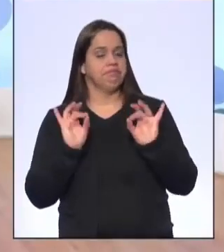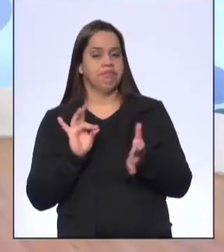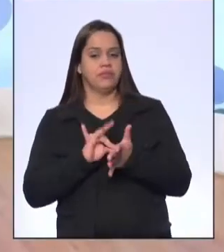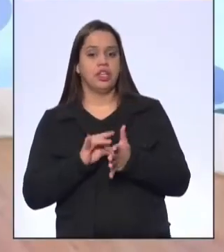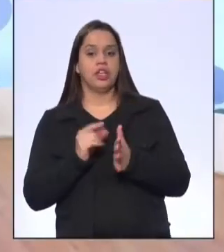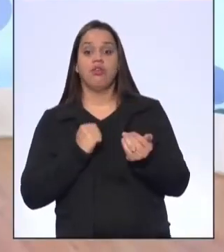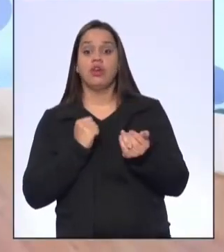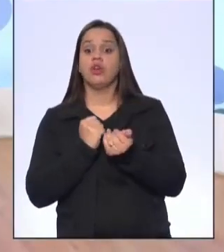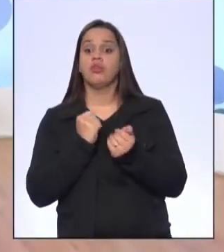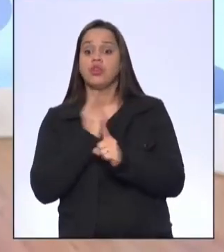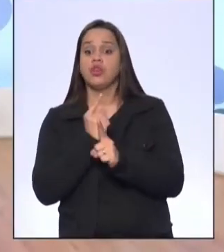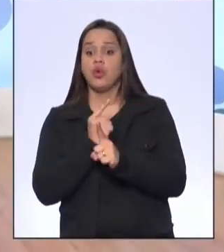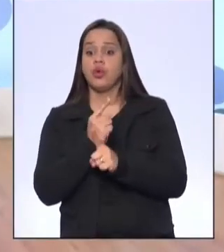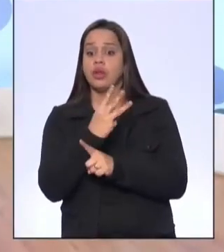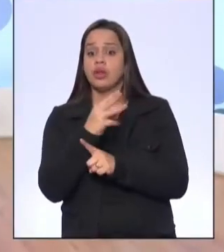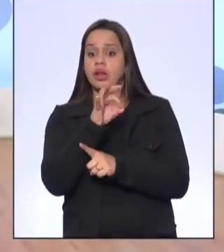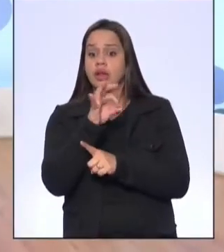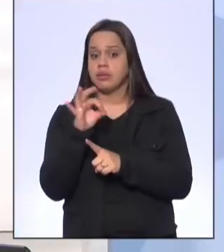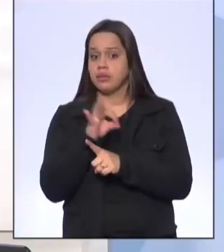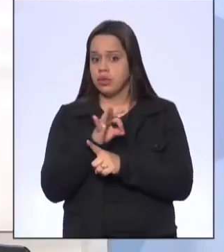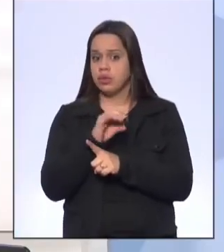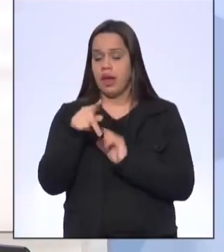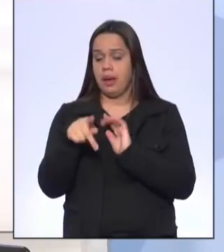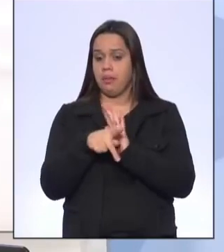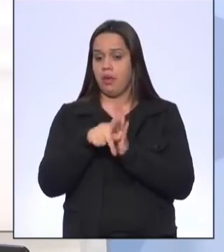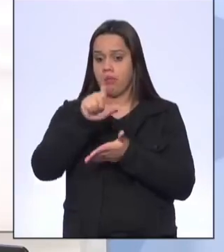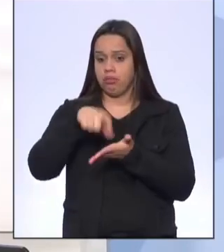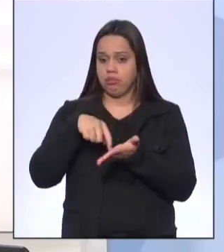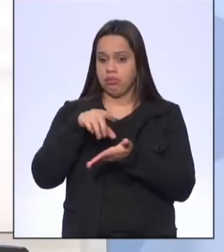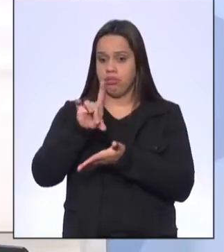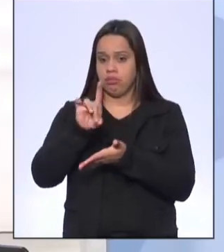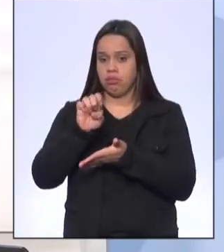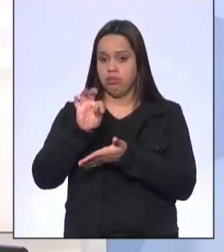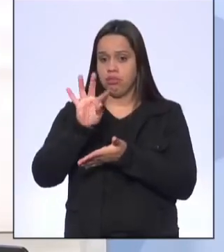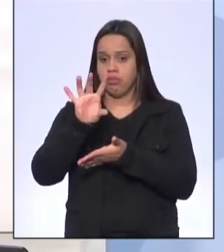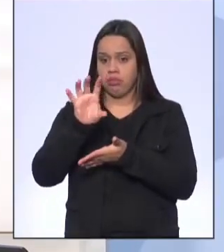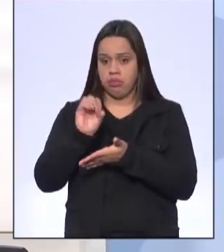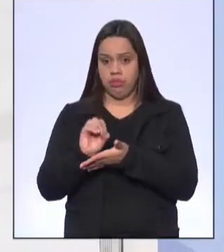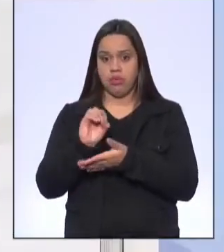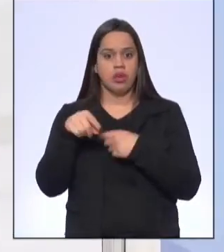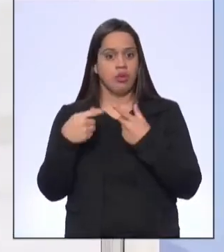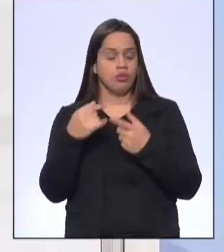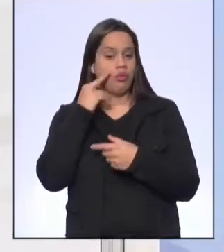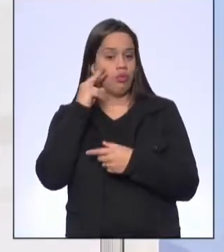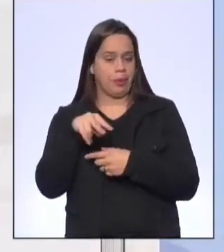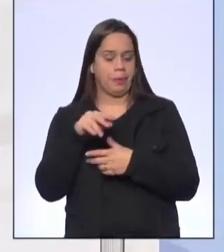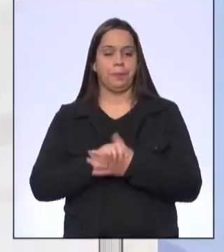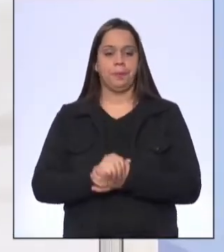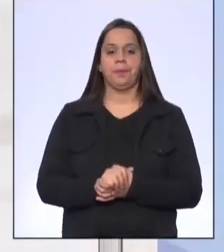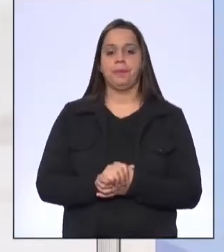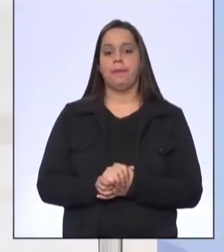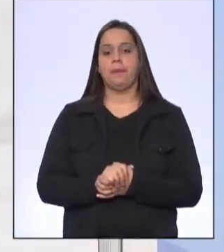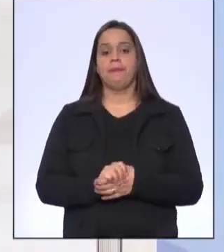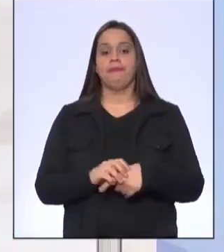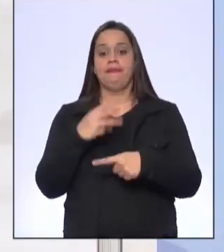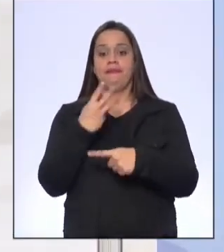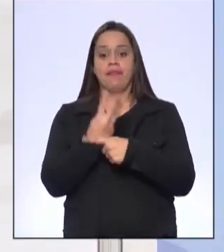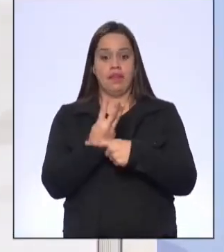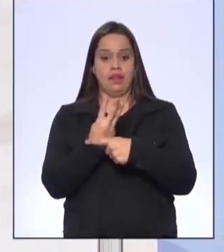os 3%, né, que é do débito automático. Então, se eu olhar, vamos lá de novo,